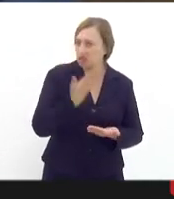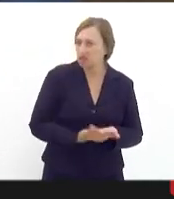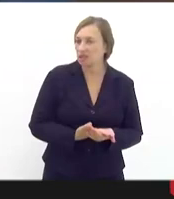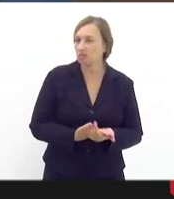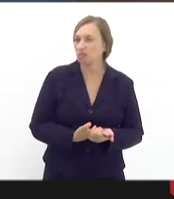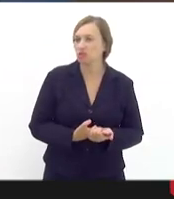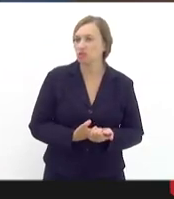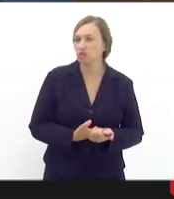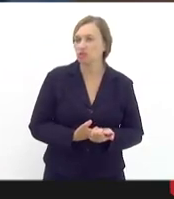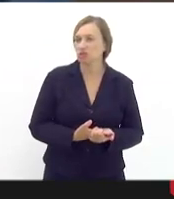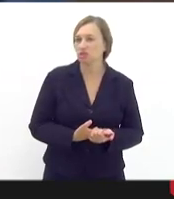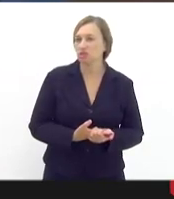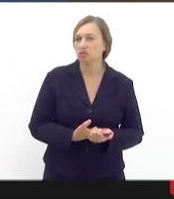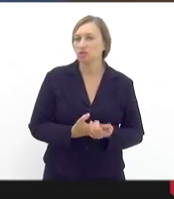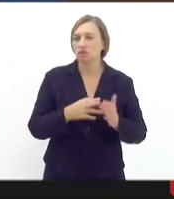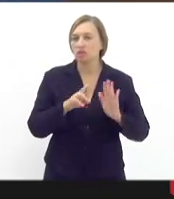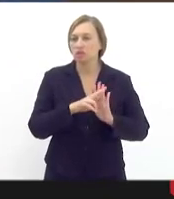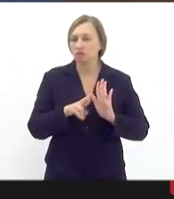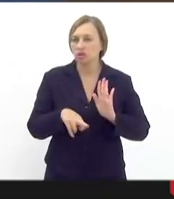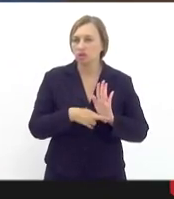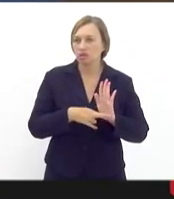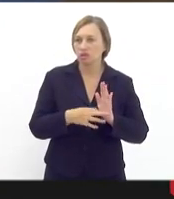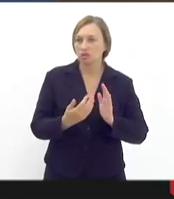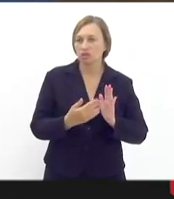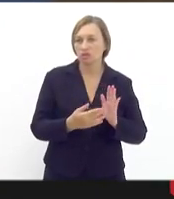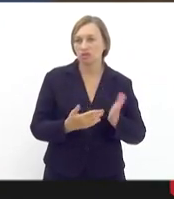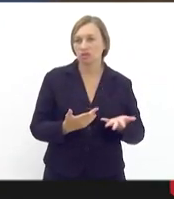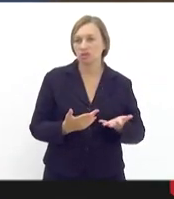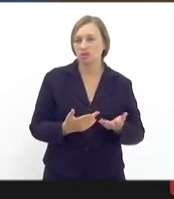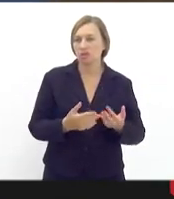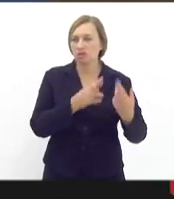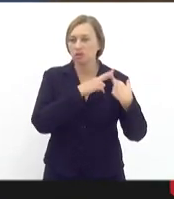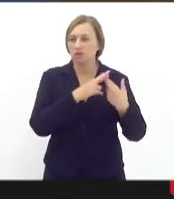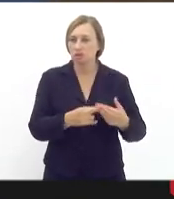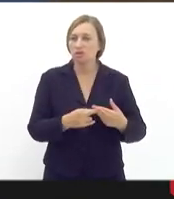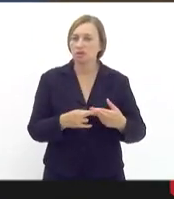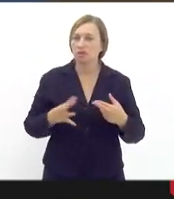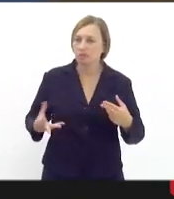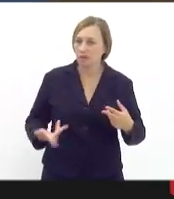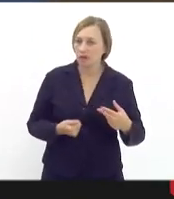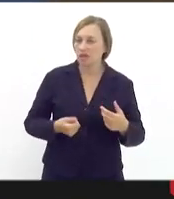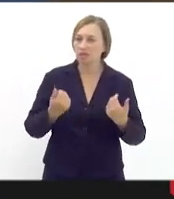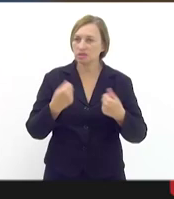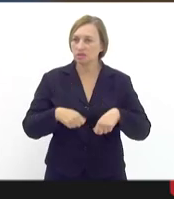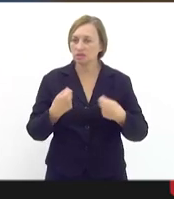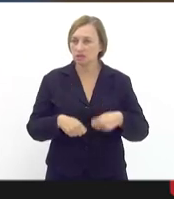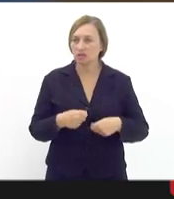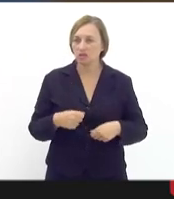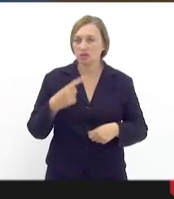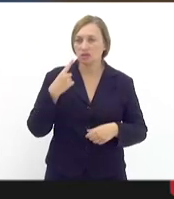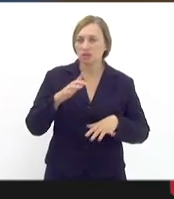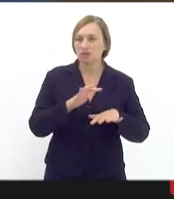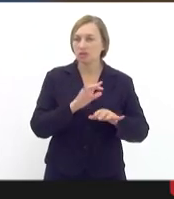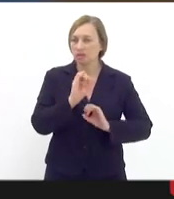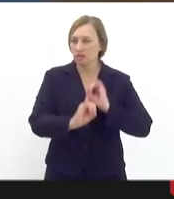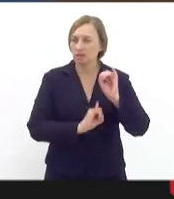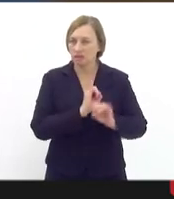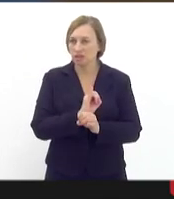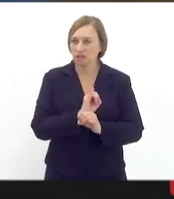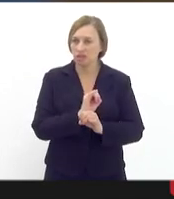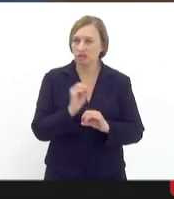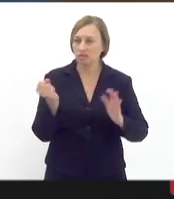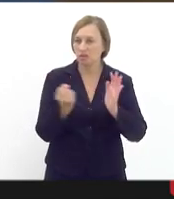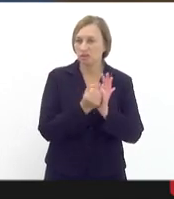que o regime de responsabilidade merece revisão. O que temos no Marco Civil da Internet de 2014, que é bem